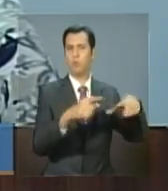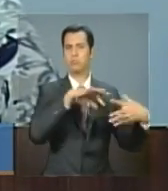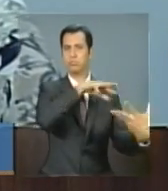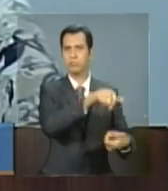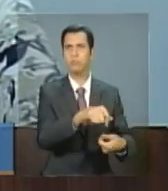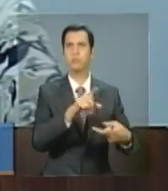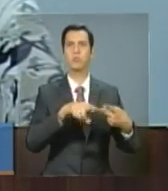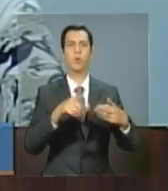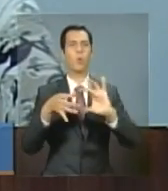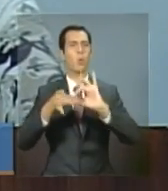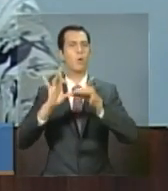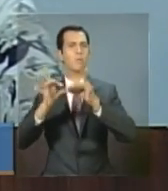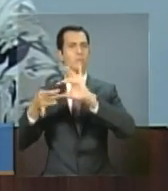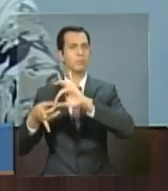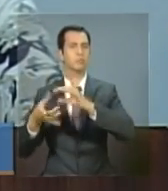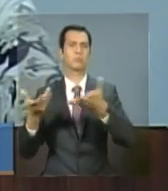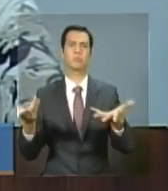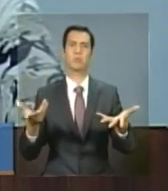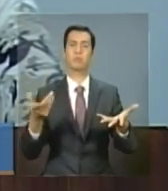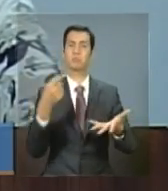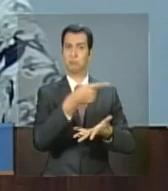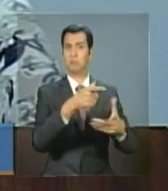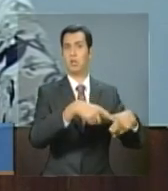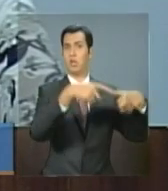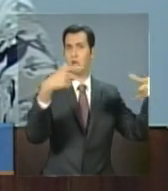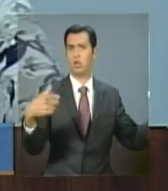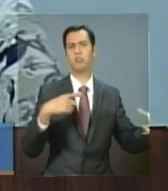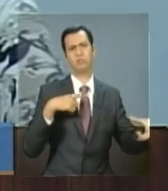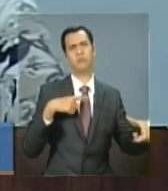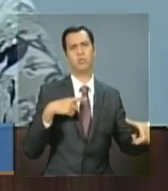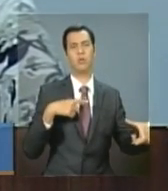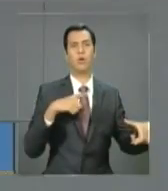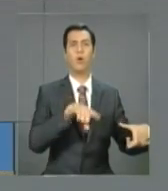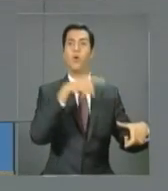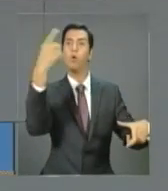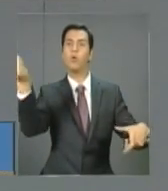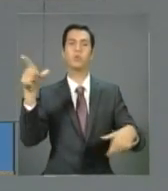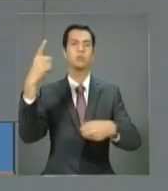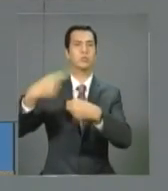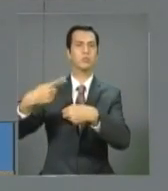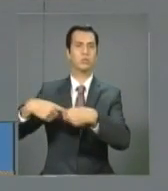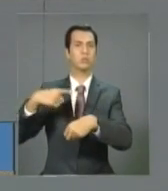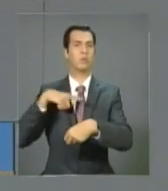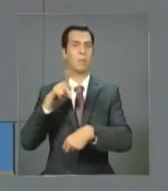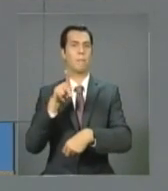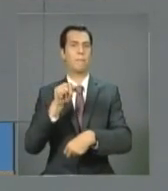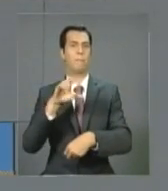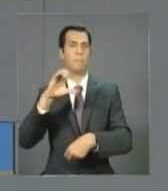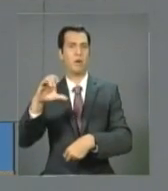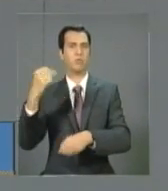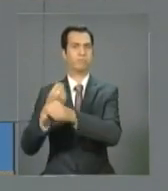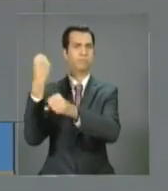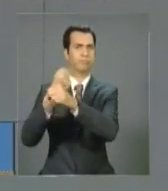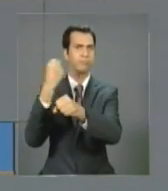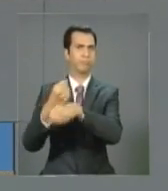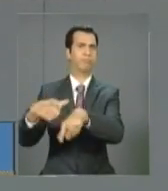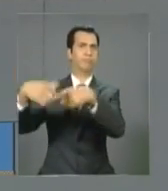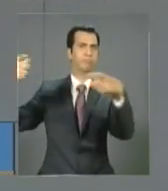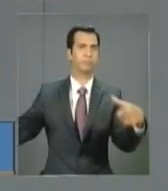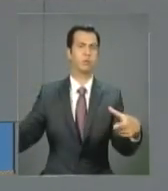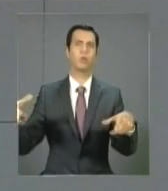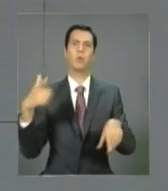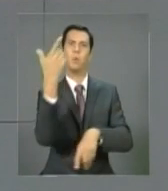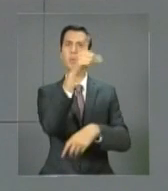de serviços, outros municípios nós temos obras do PAC, outros municípios nós estamos tendo instalação de indústrias. Portanto,